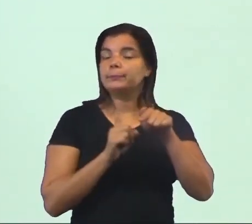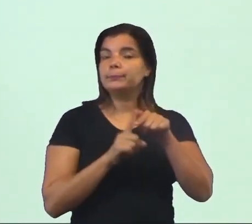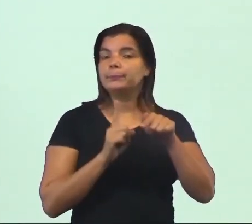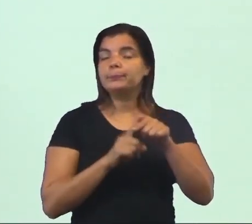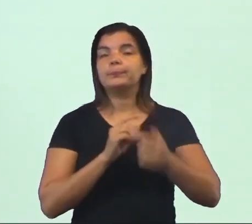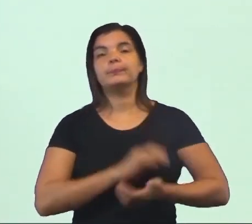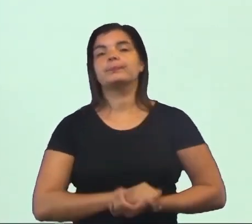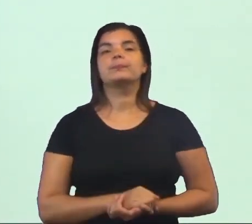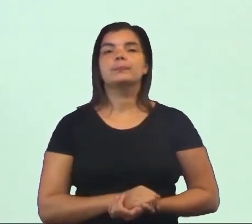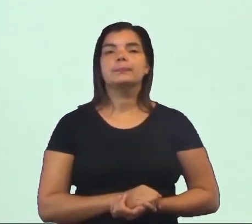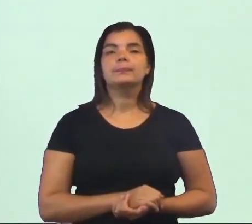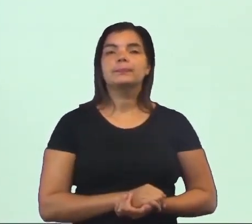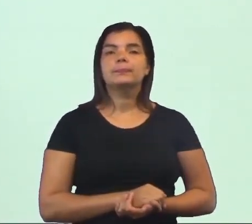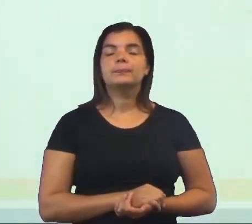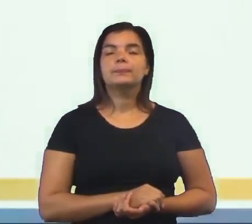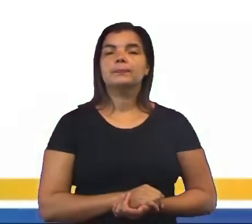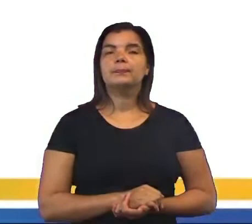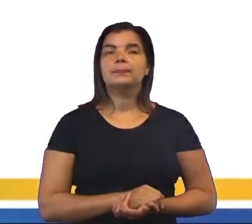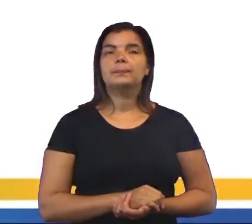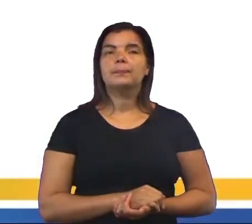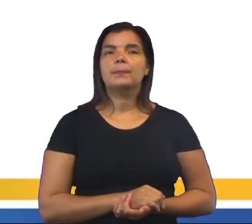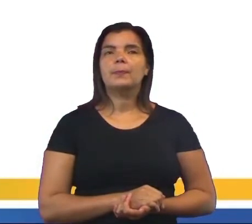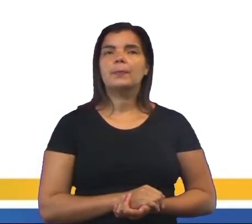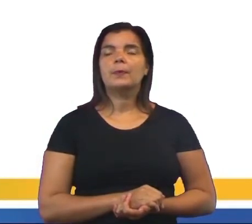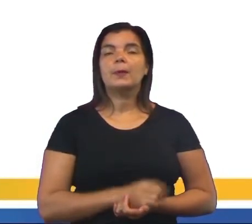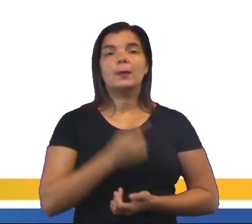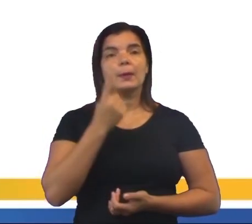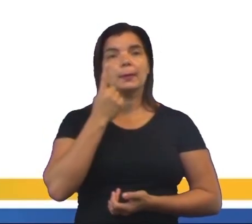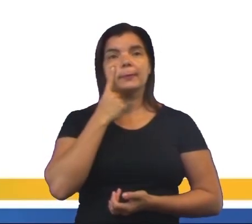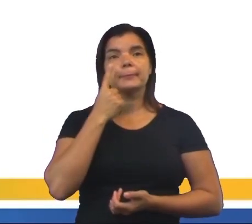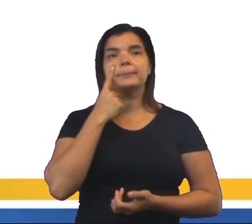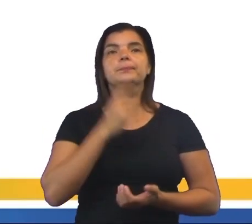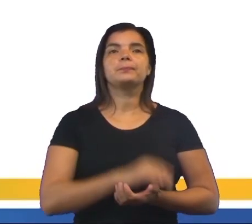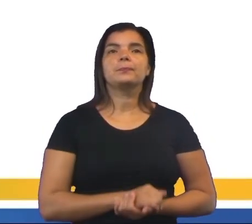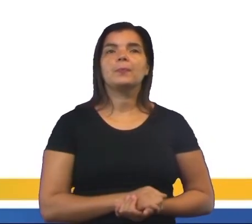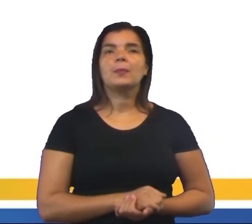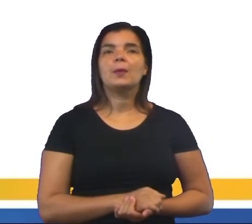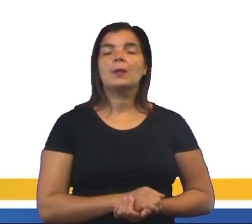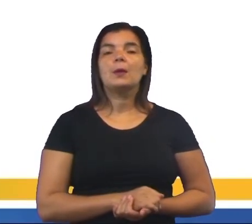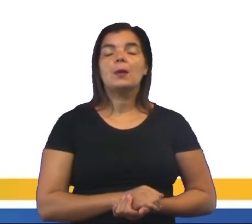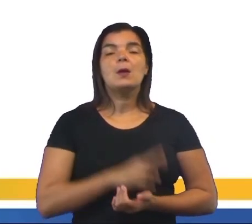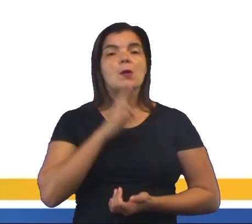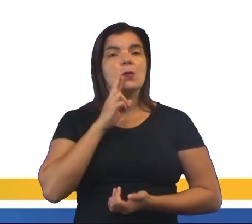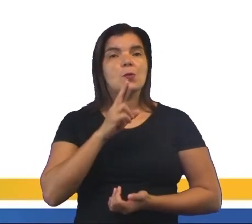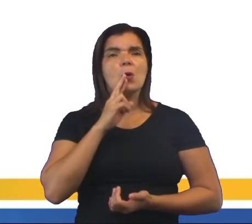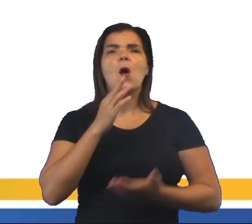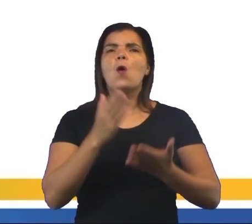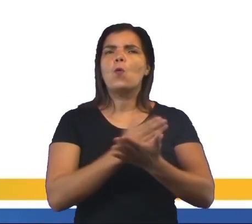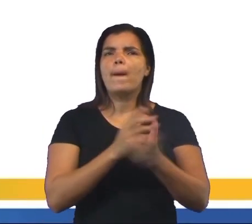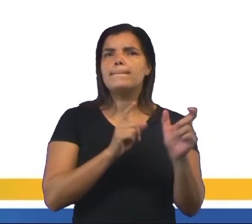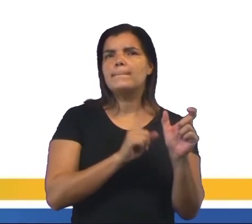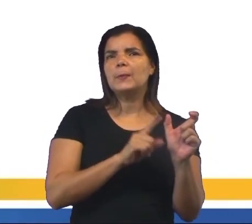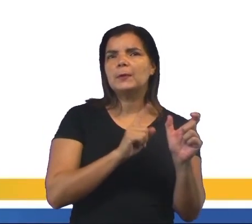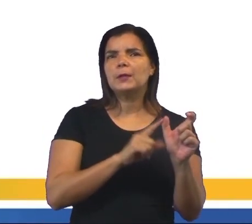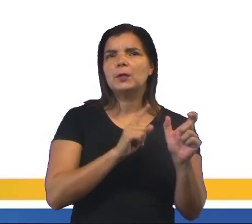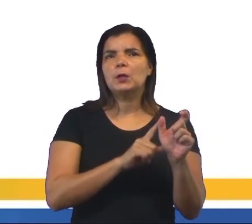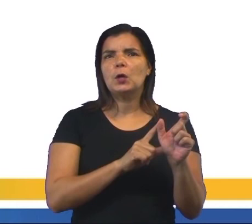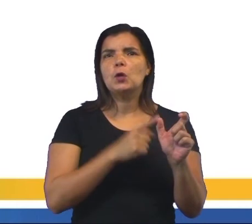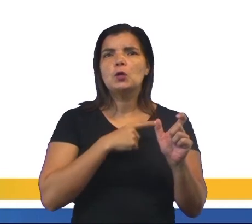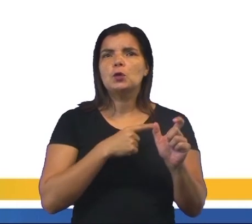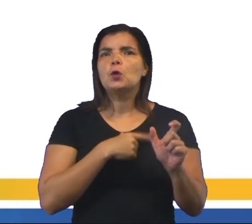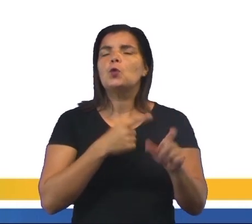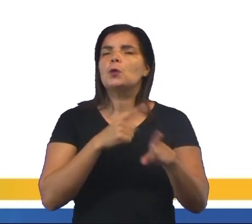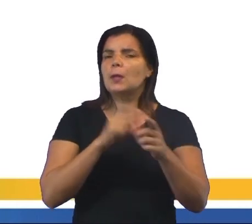um último aspecto. Vamos lá. Observem, respondam. Há alguma palavra que não